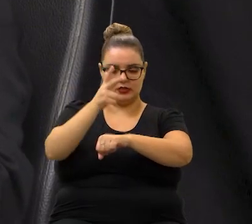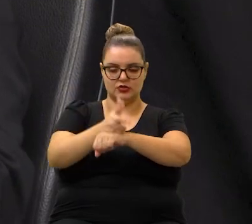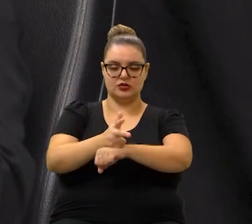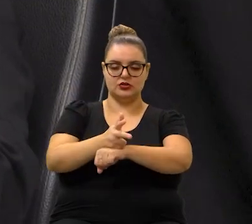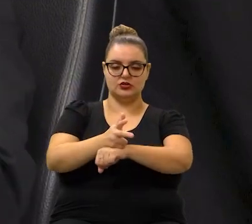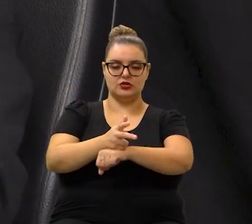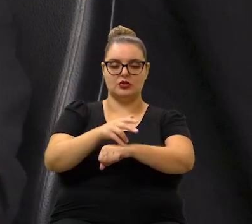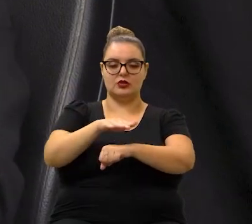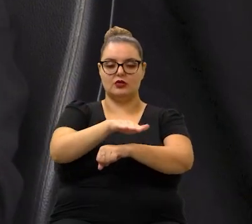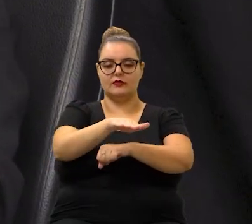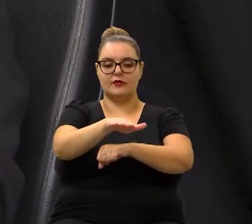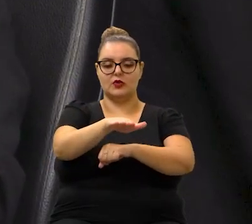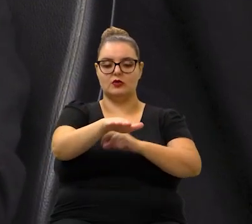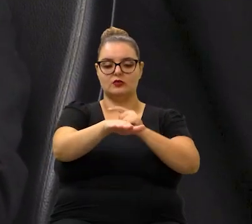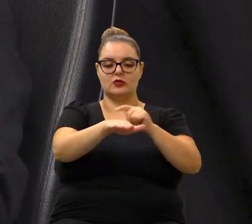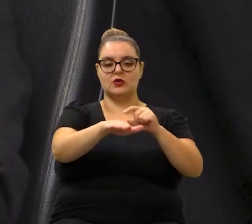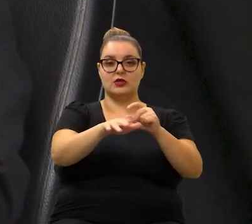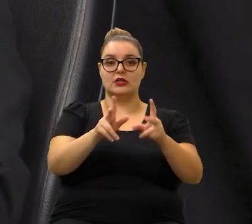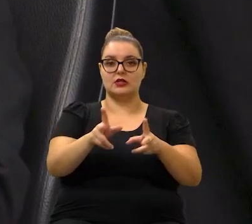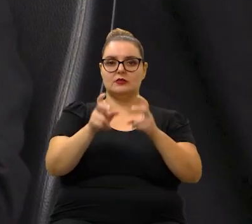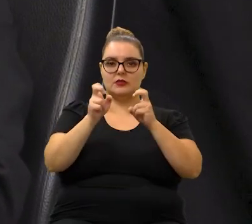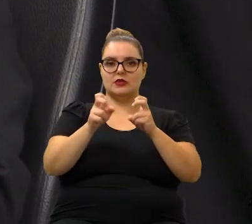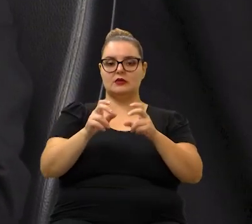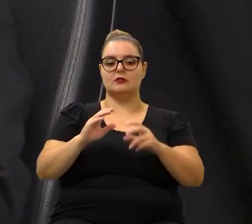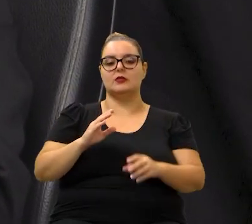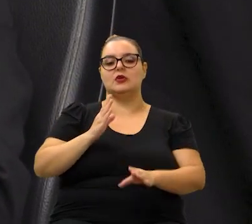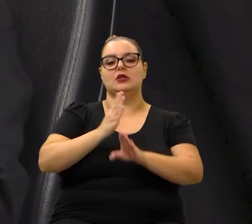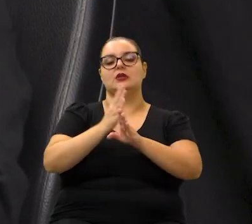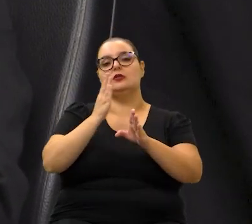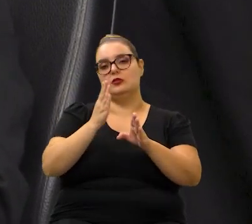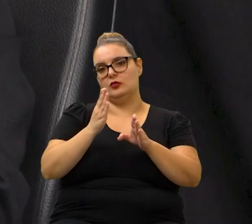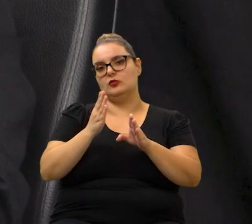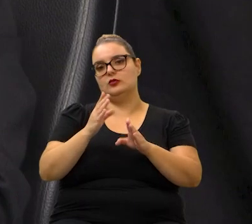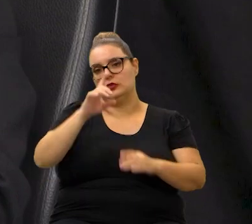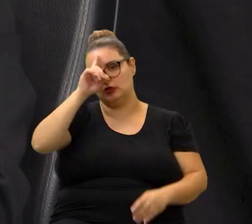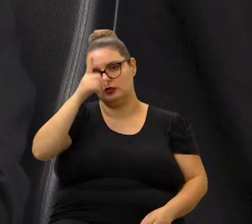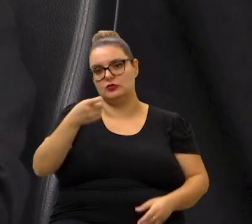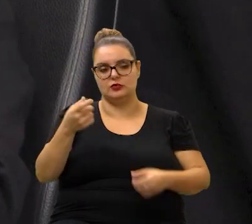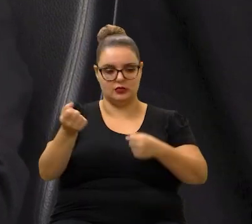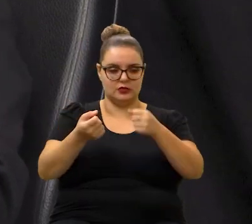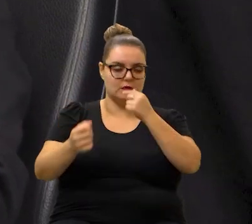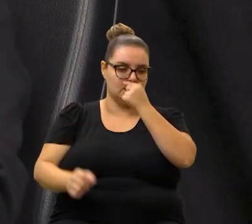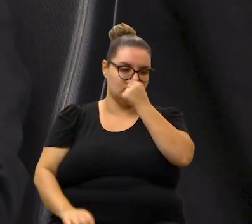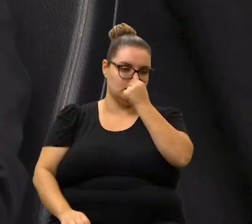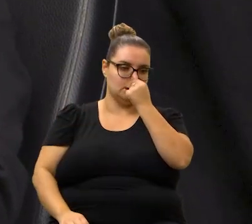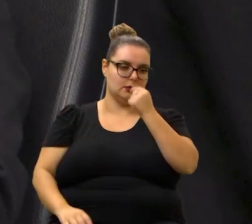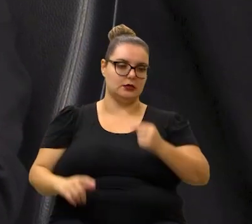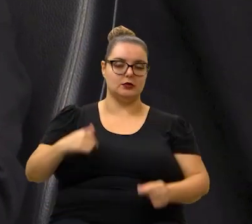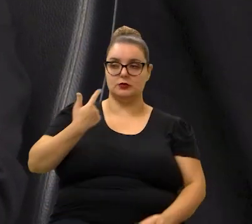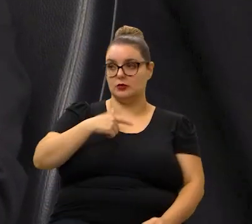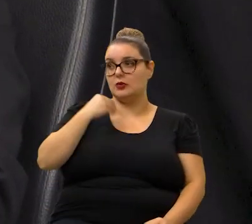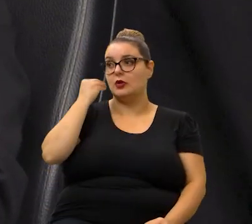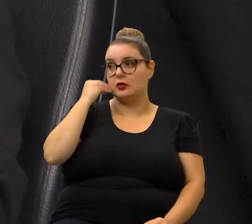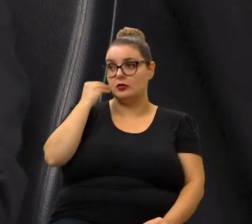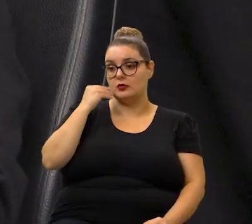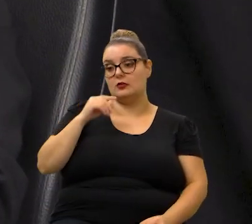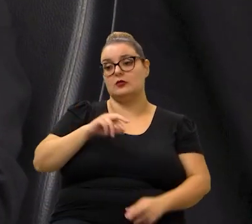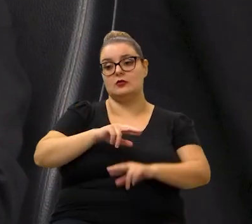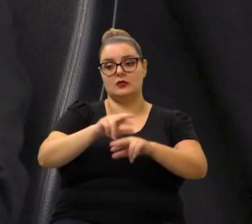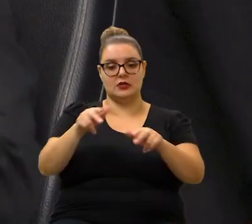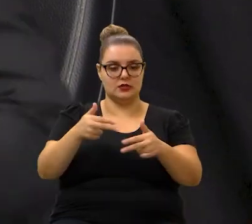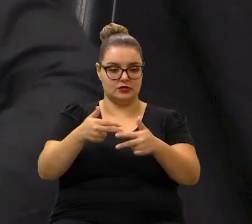sistema muito bom depois que nós colocamos nós já temos a experiência eh muitas